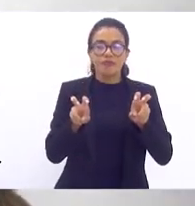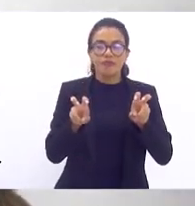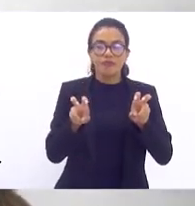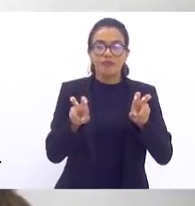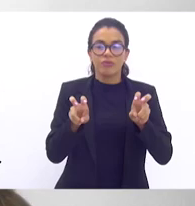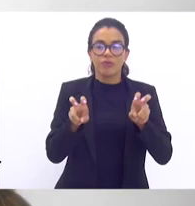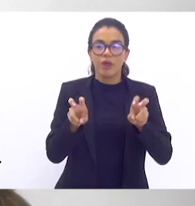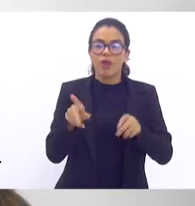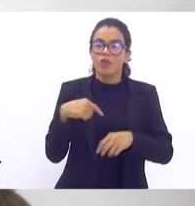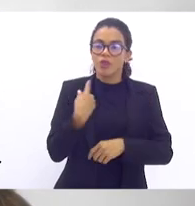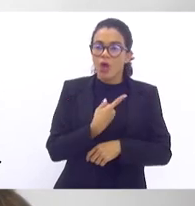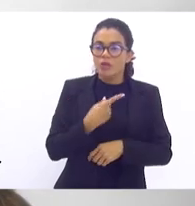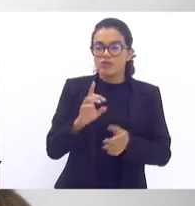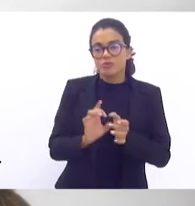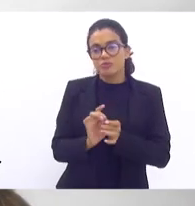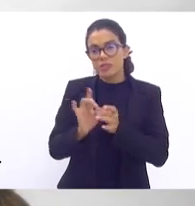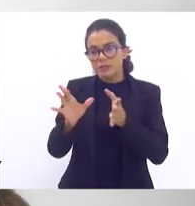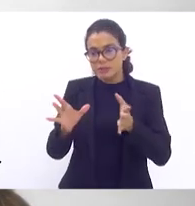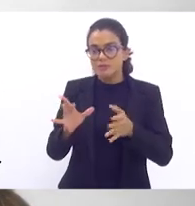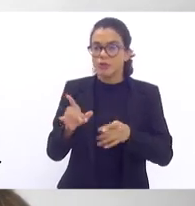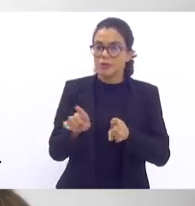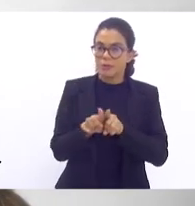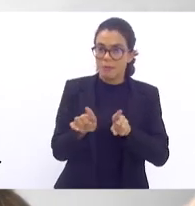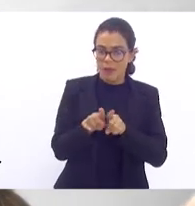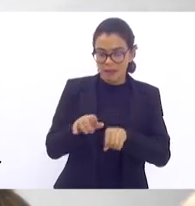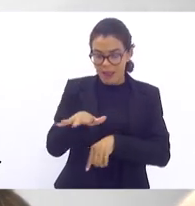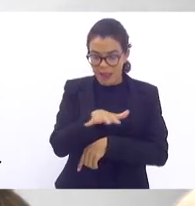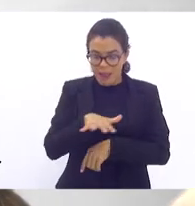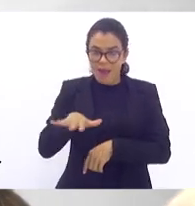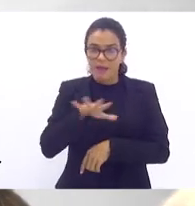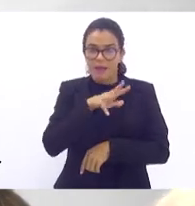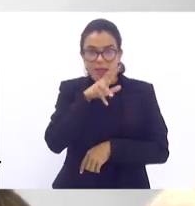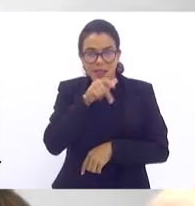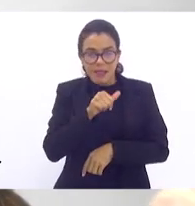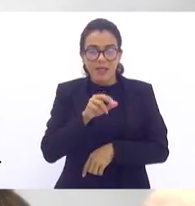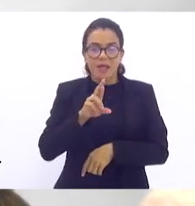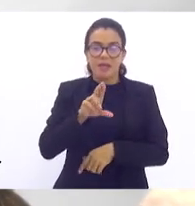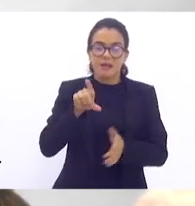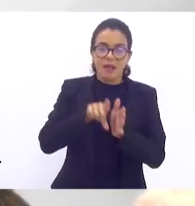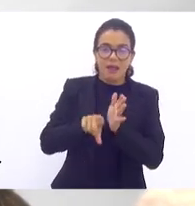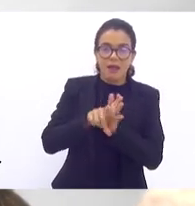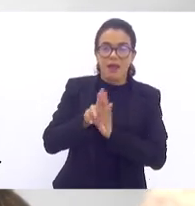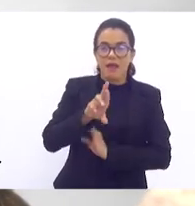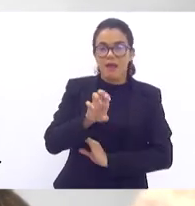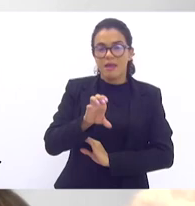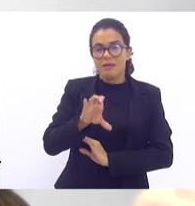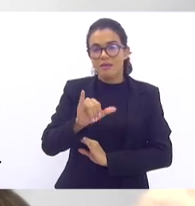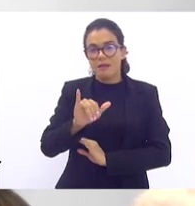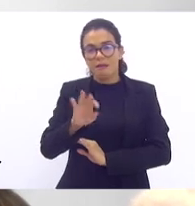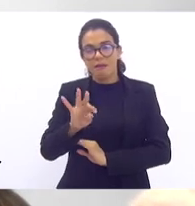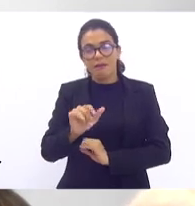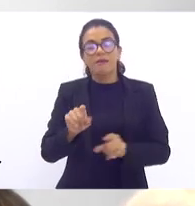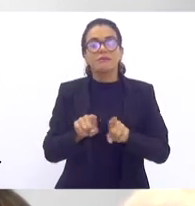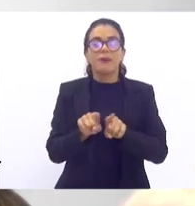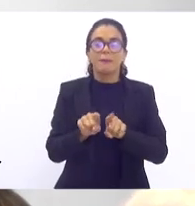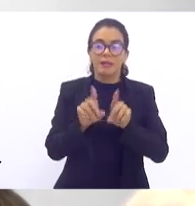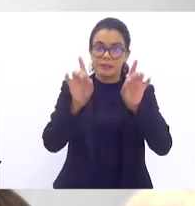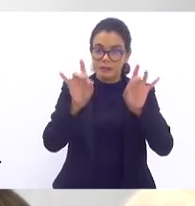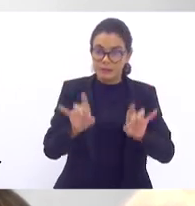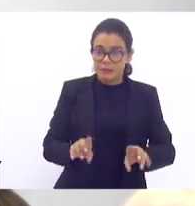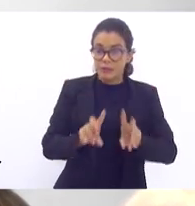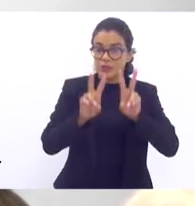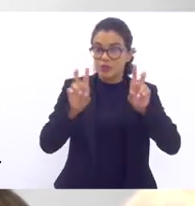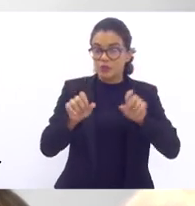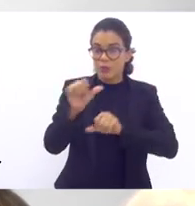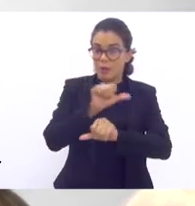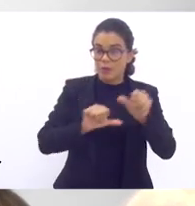nos colocamos à disposição como afetos da área da receita para tentar colaborar no que puderem não couber em especial sobre a reforma